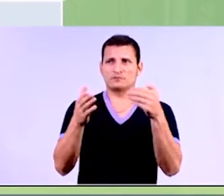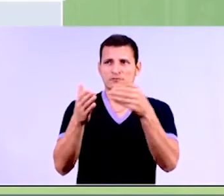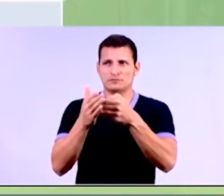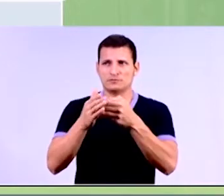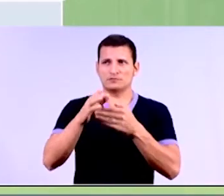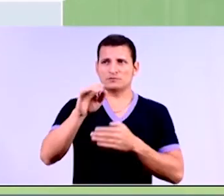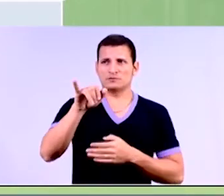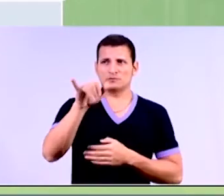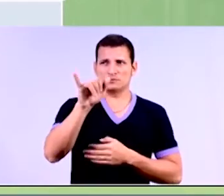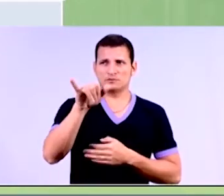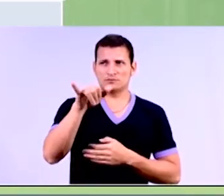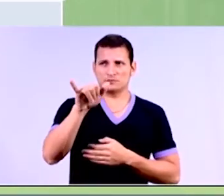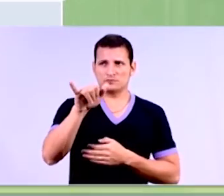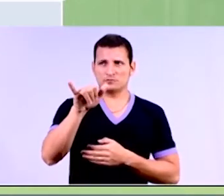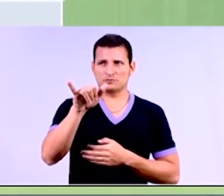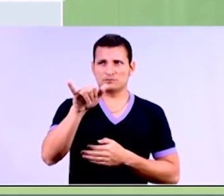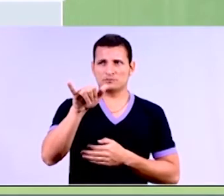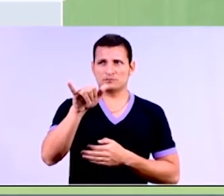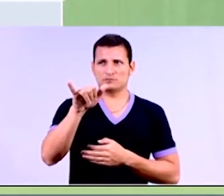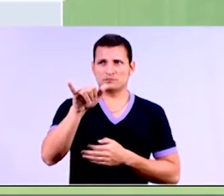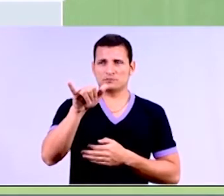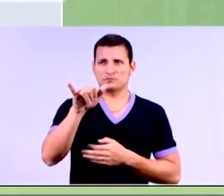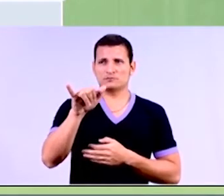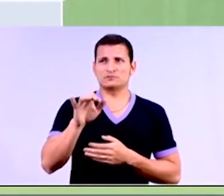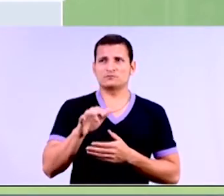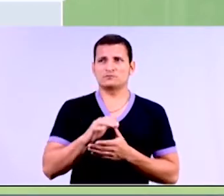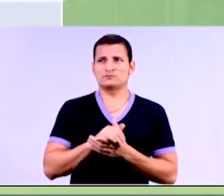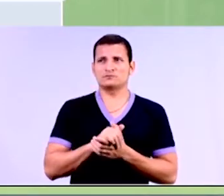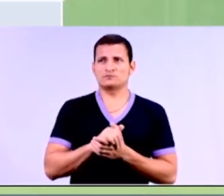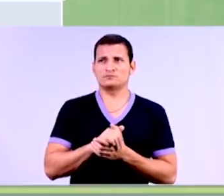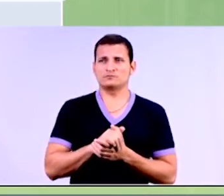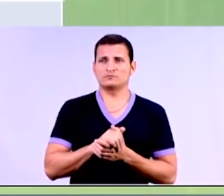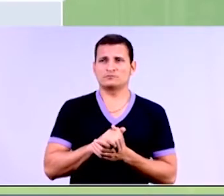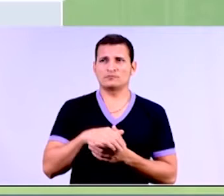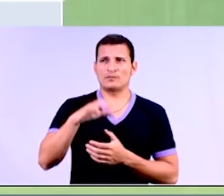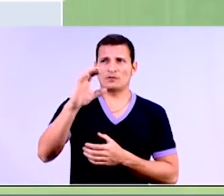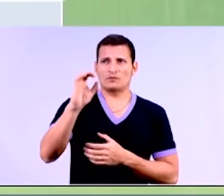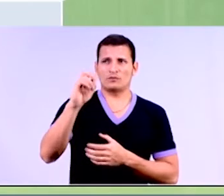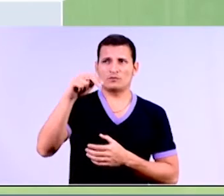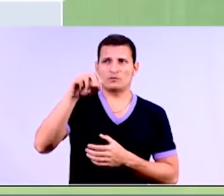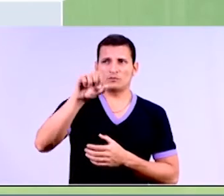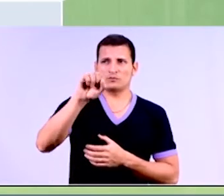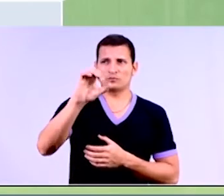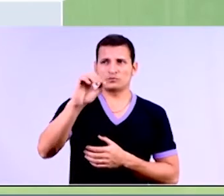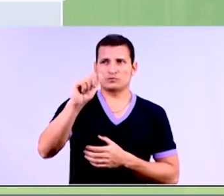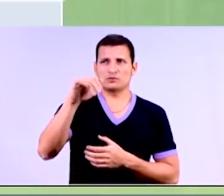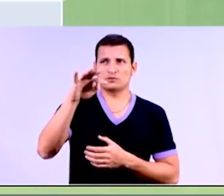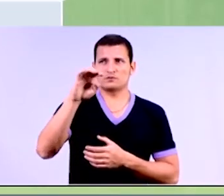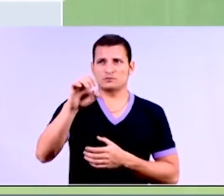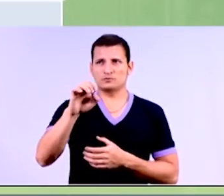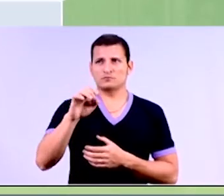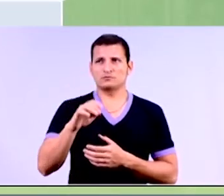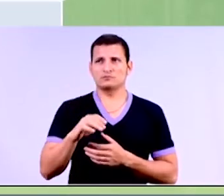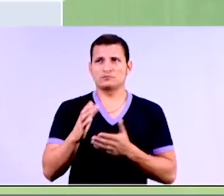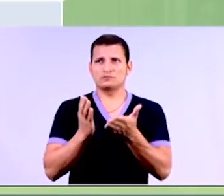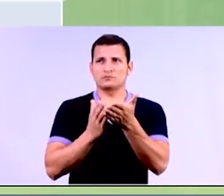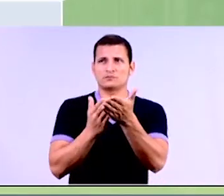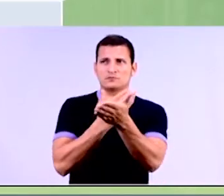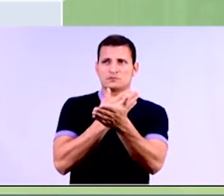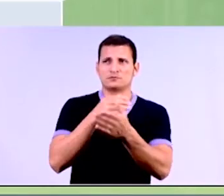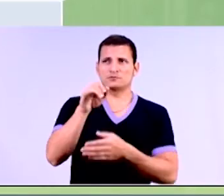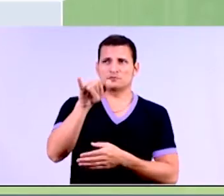Y, precedido de consoante. Eu faço essa modificação, sai o Y e